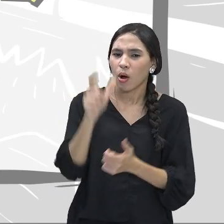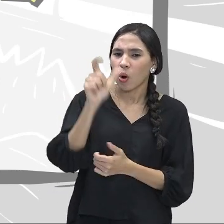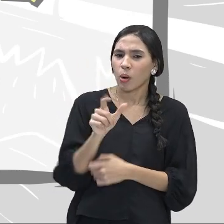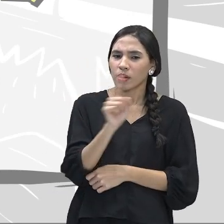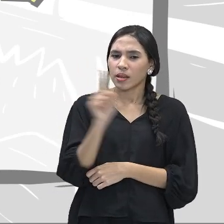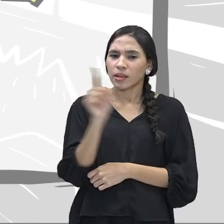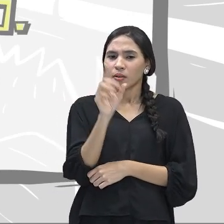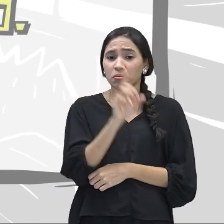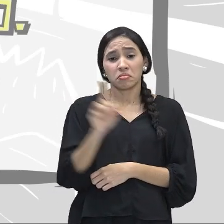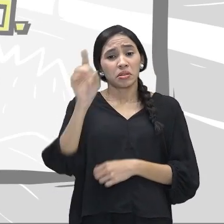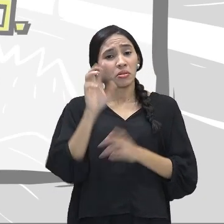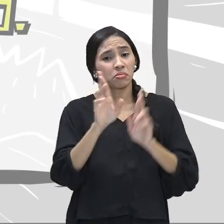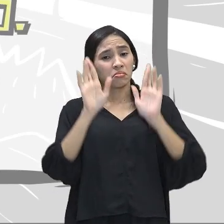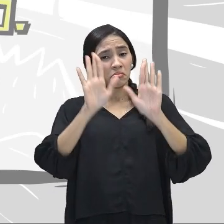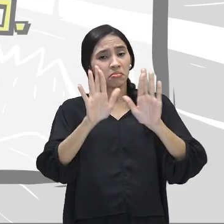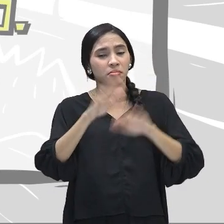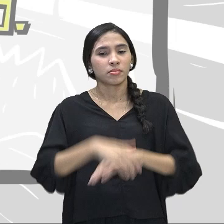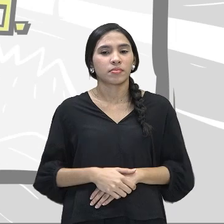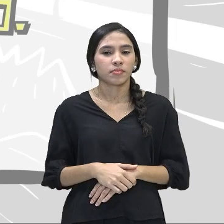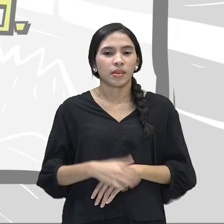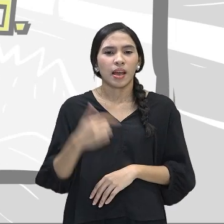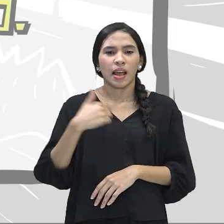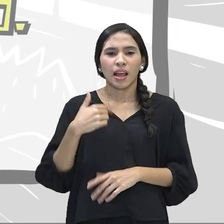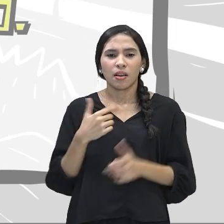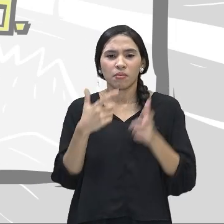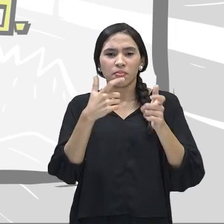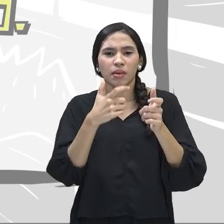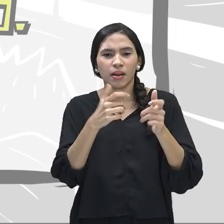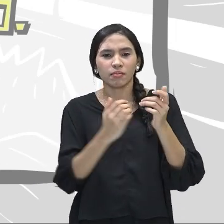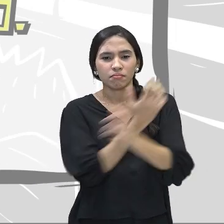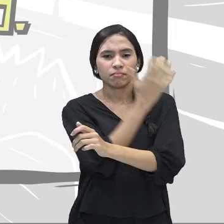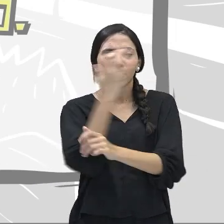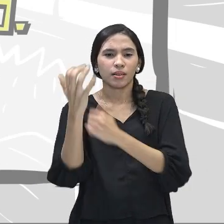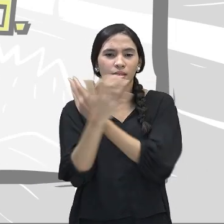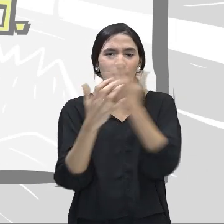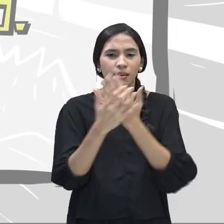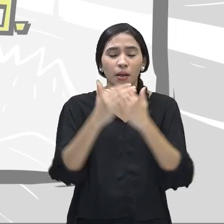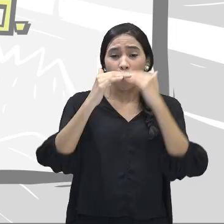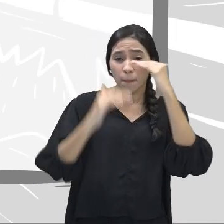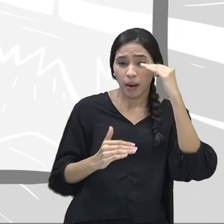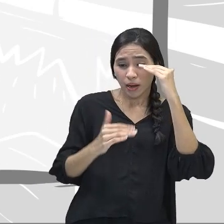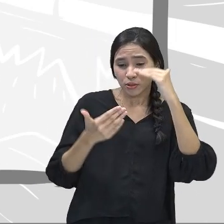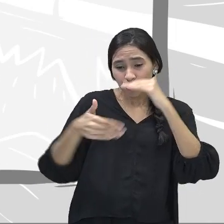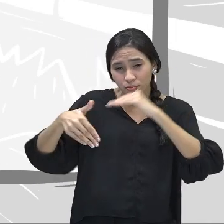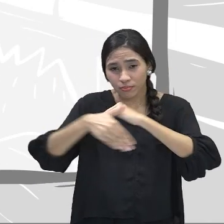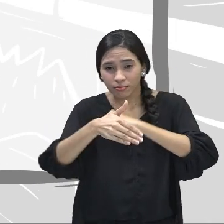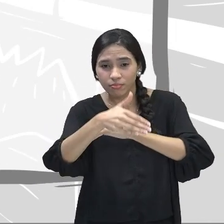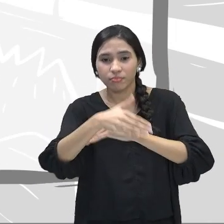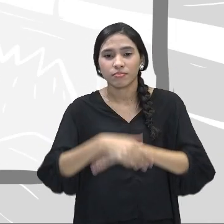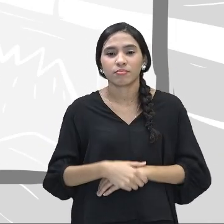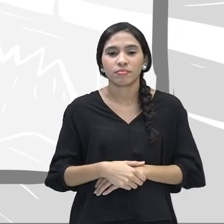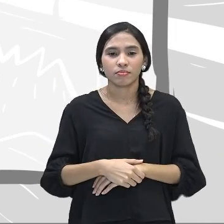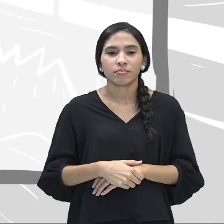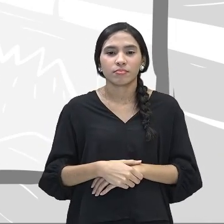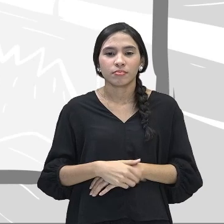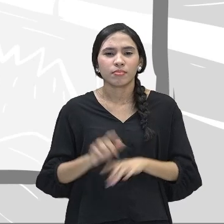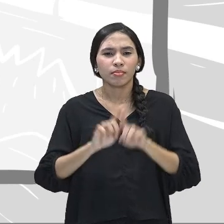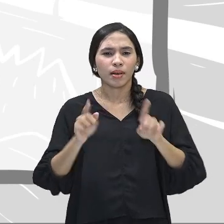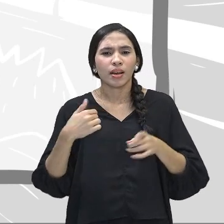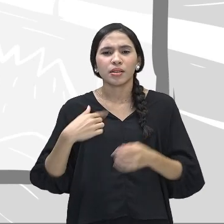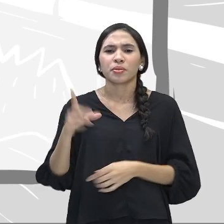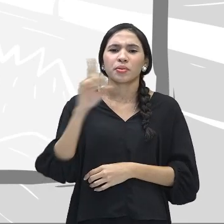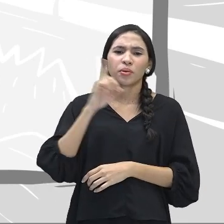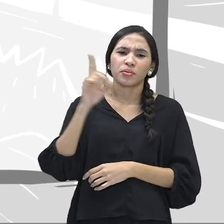Deus esteja. Alvejei mira em árvores no quintal, no baixo do córrego, por meu acerto. Todo dia